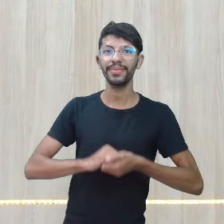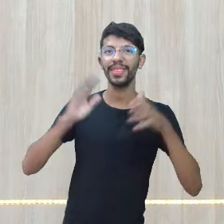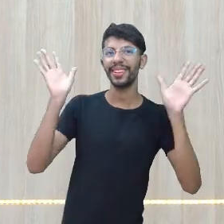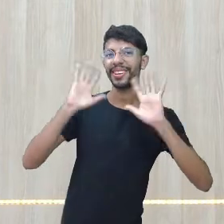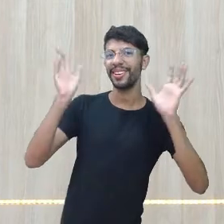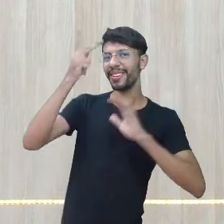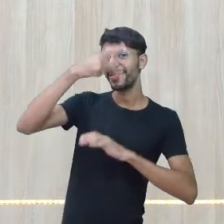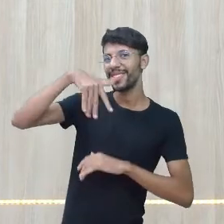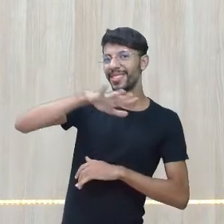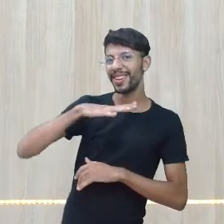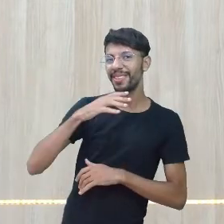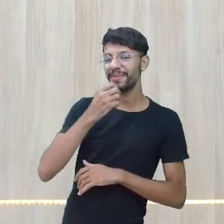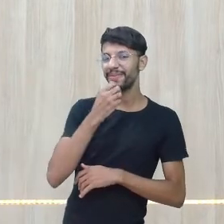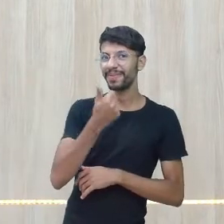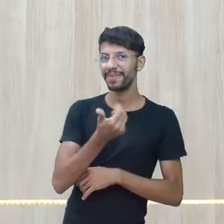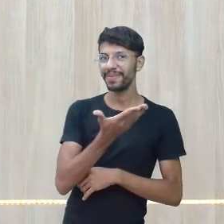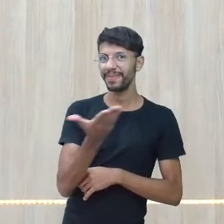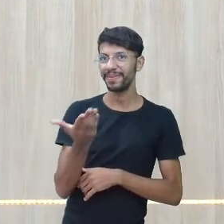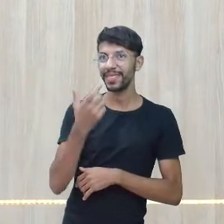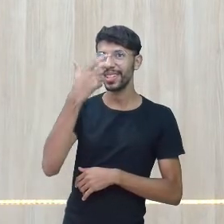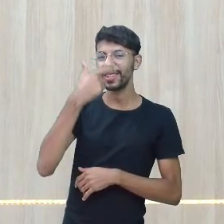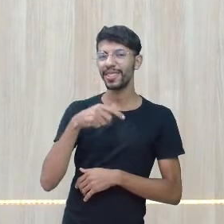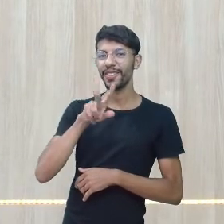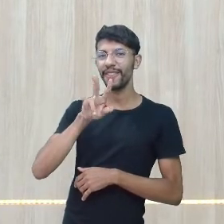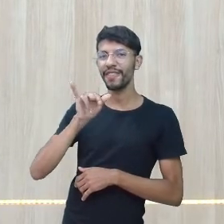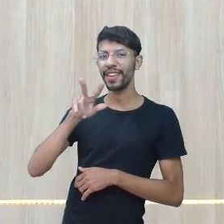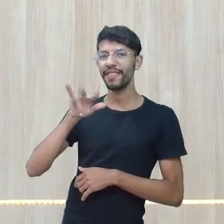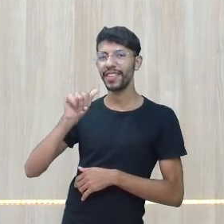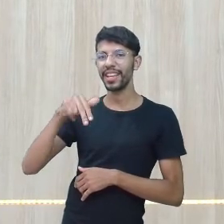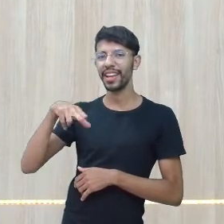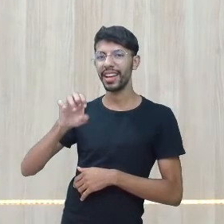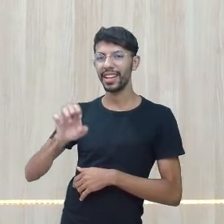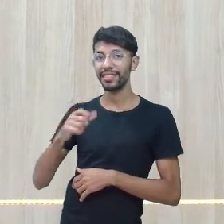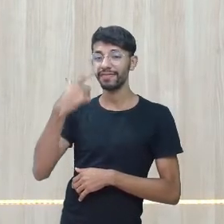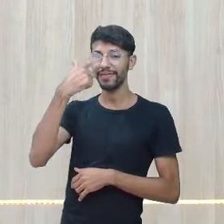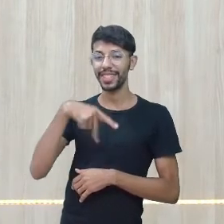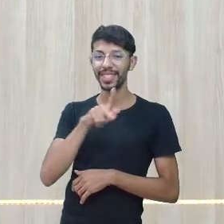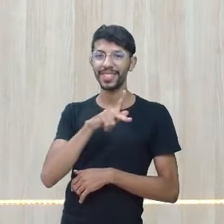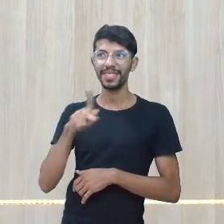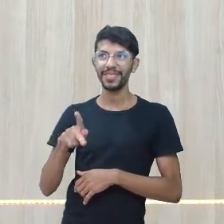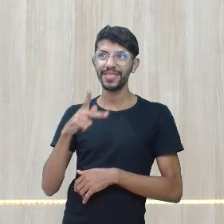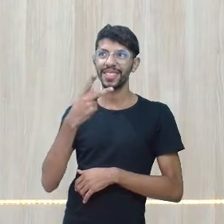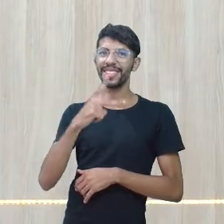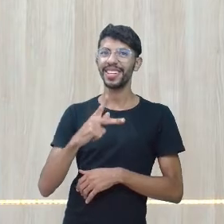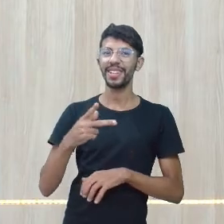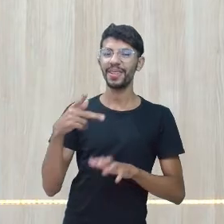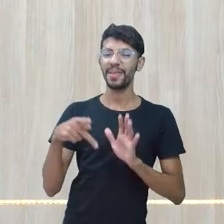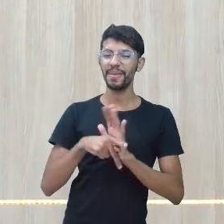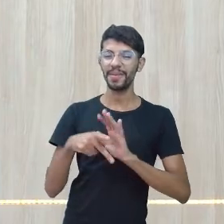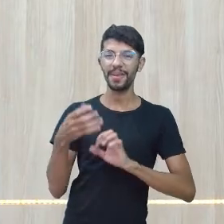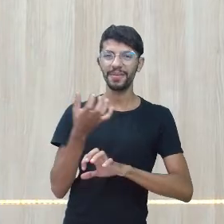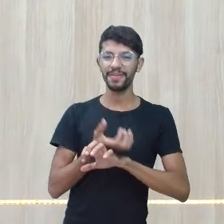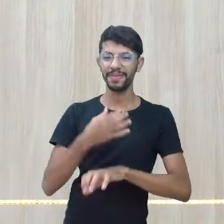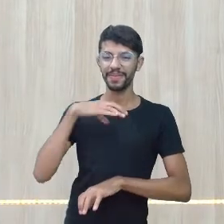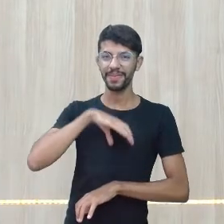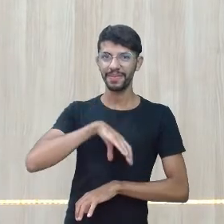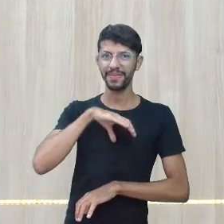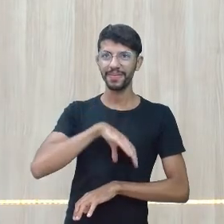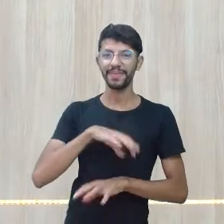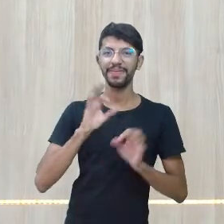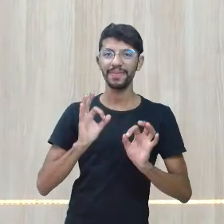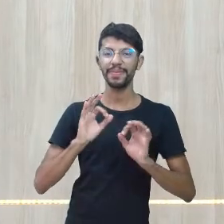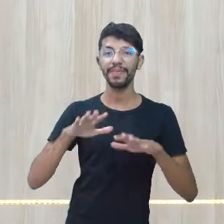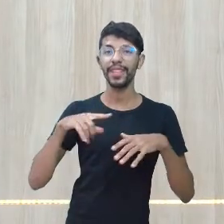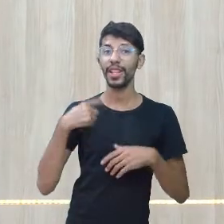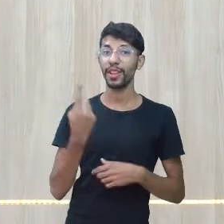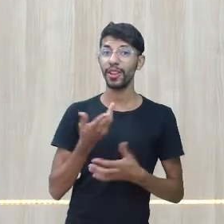Oi, gente, tudo bem com vocês? Eu sou Viviane Santos e hoje eu serei a sua professora de língua portuguesa, tá certo? Nós estamos